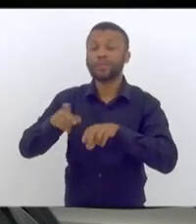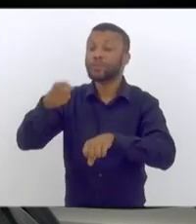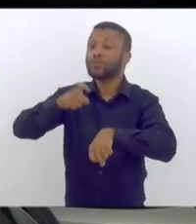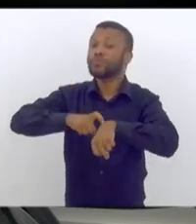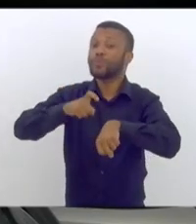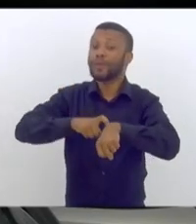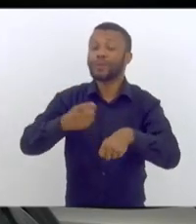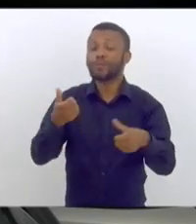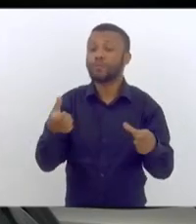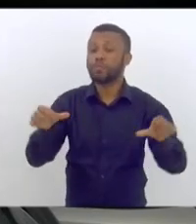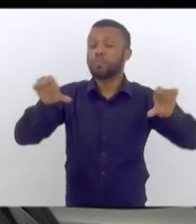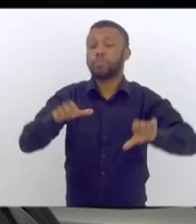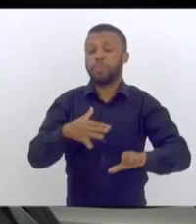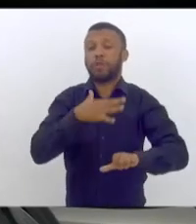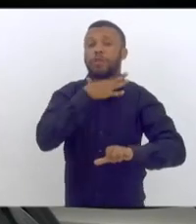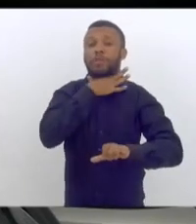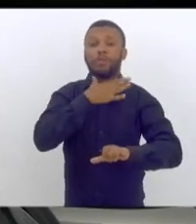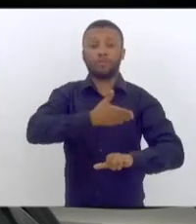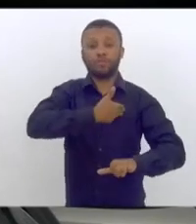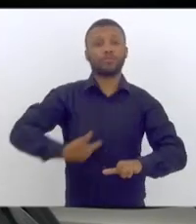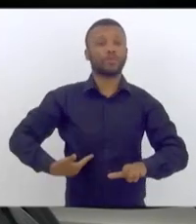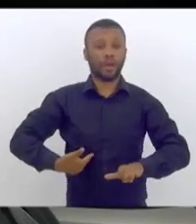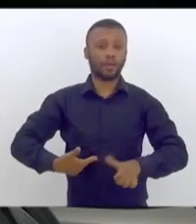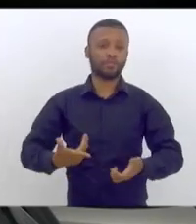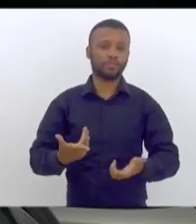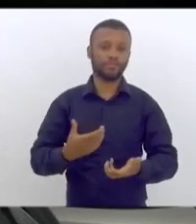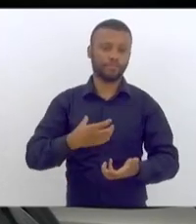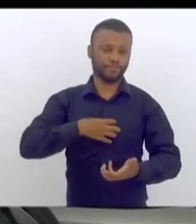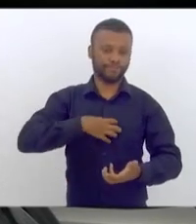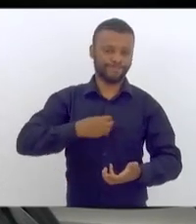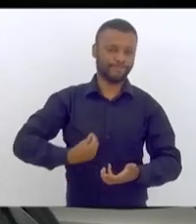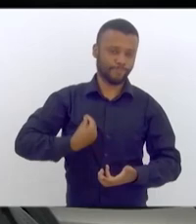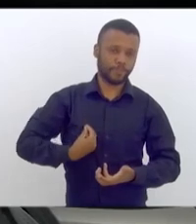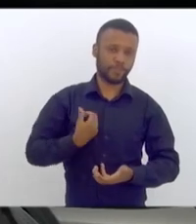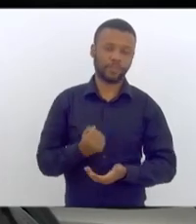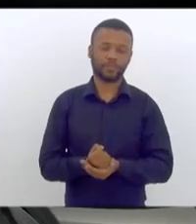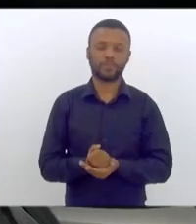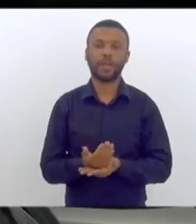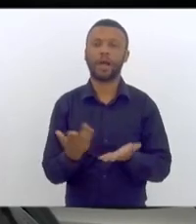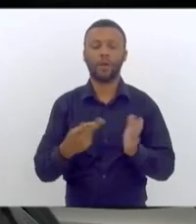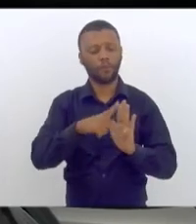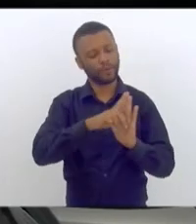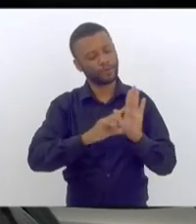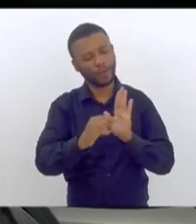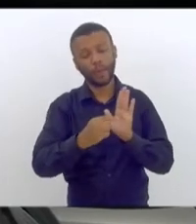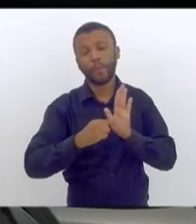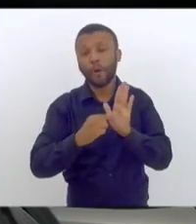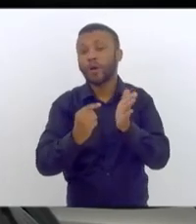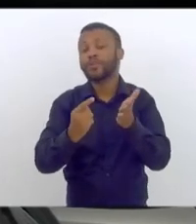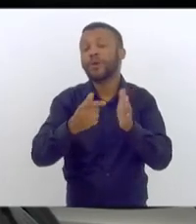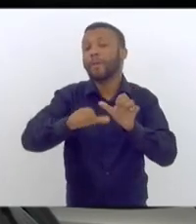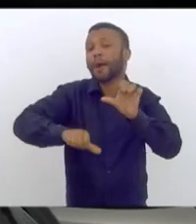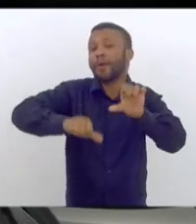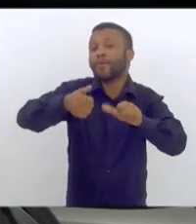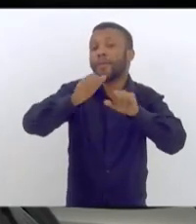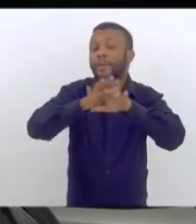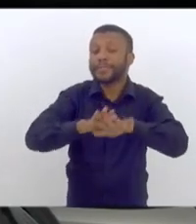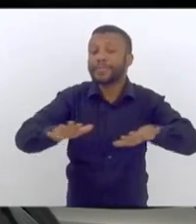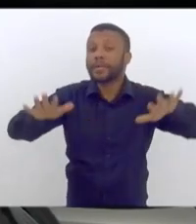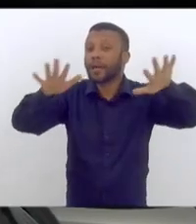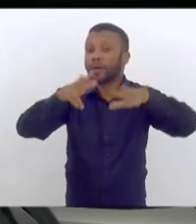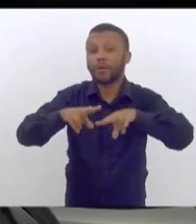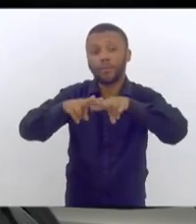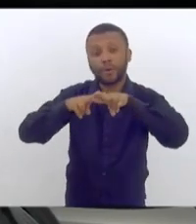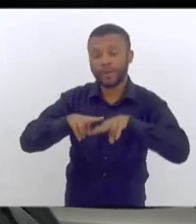é um projeto que ele traz uma uma reforma um pouco mais Ampla né por meio da criação desse desse programa